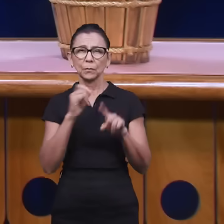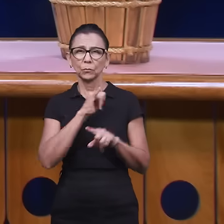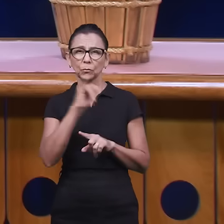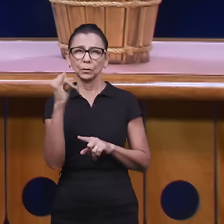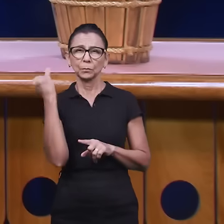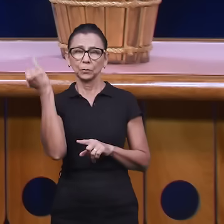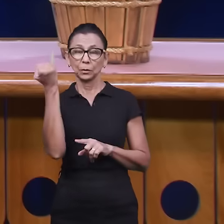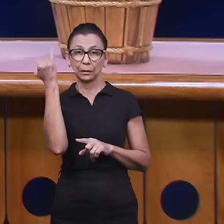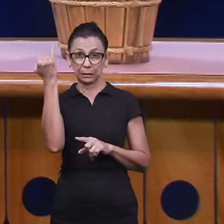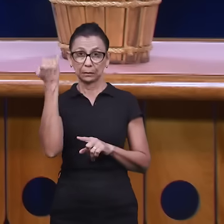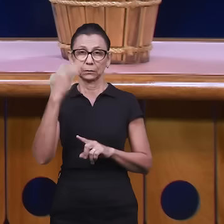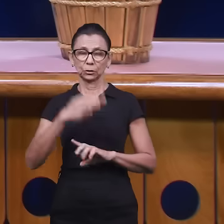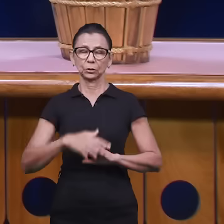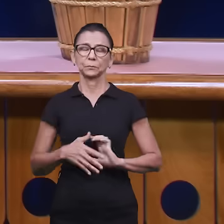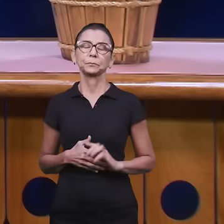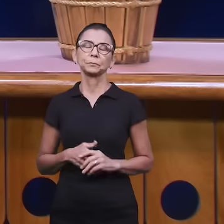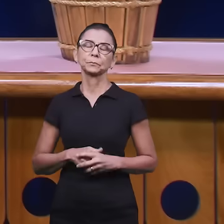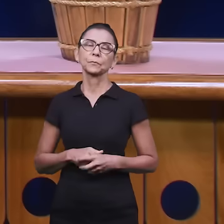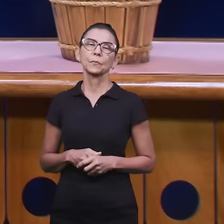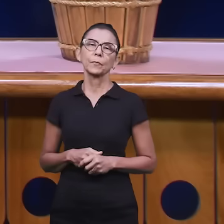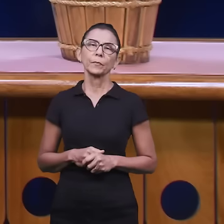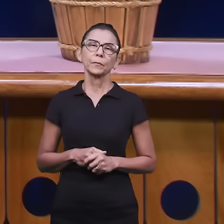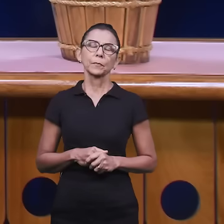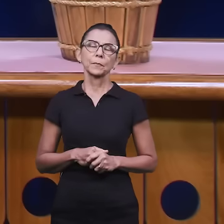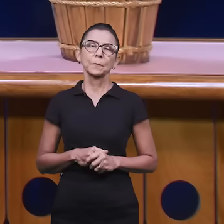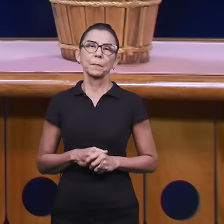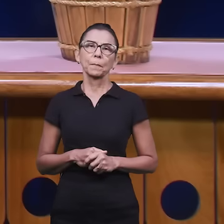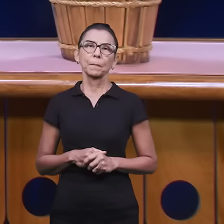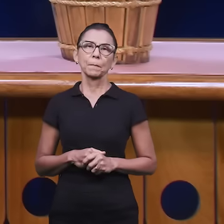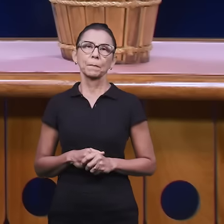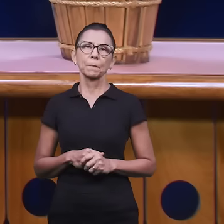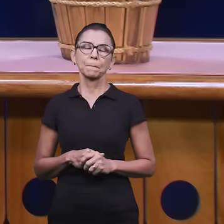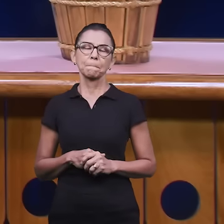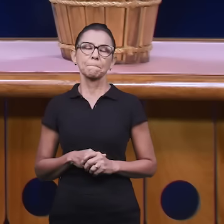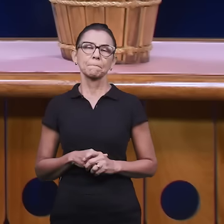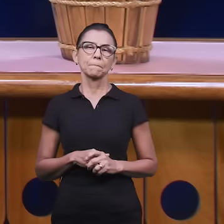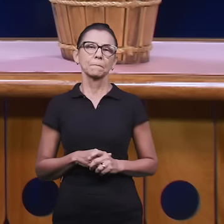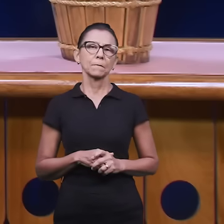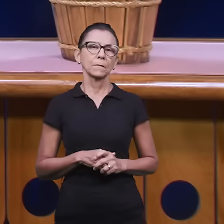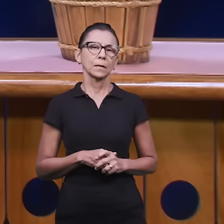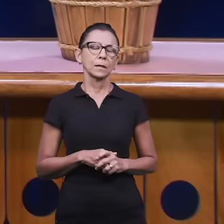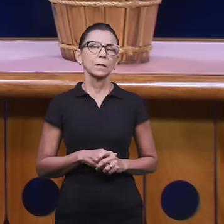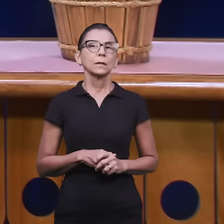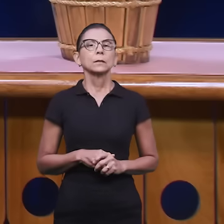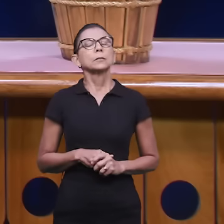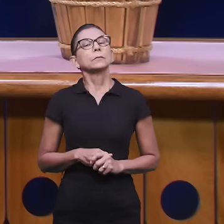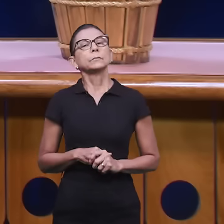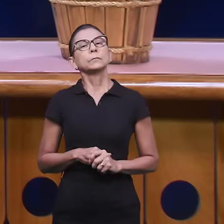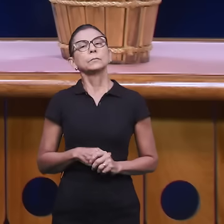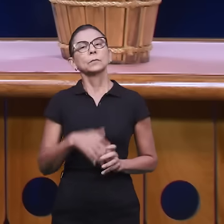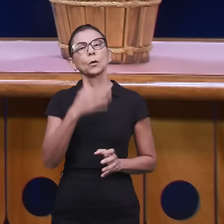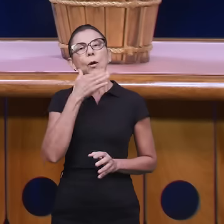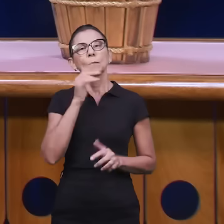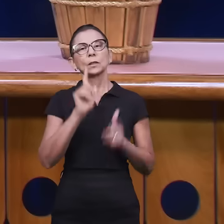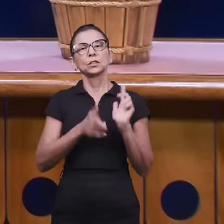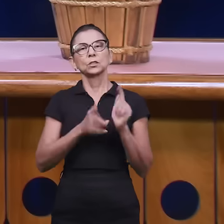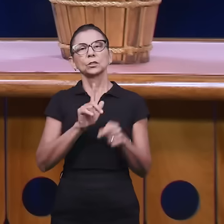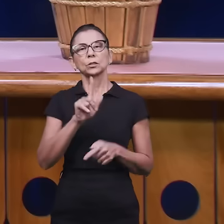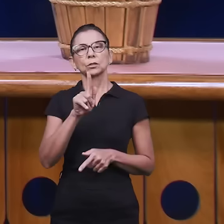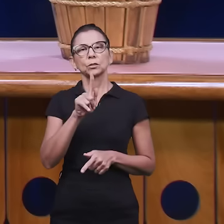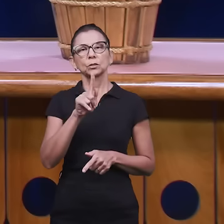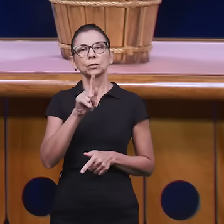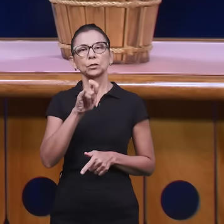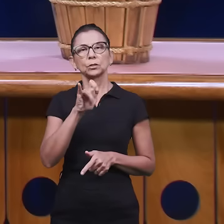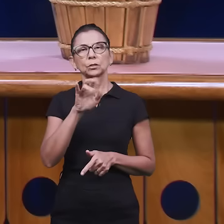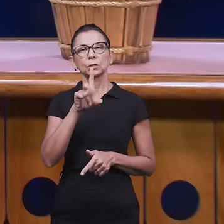mais importantes daquilo que está dentro desse texto. Gideão disse uma